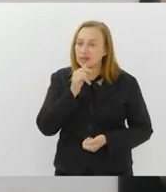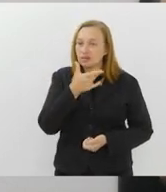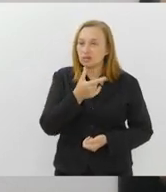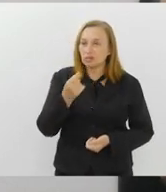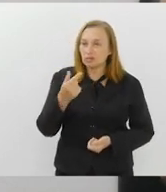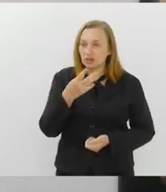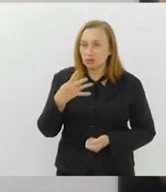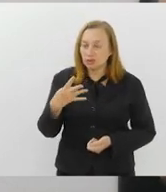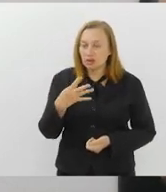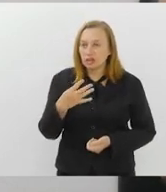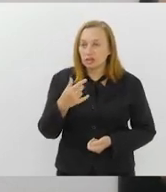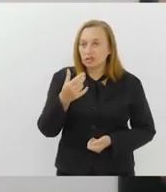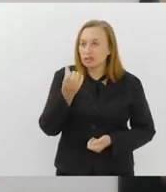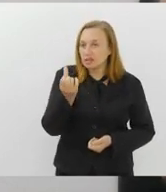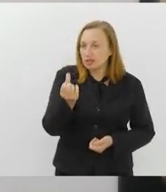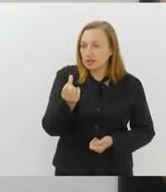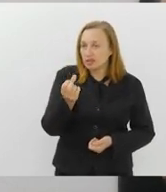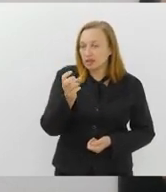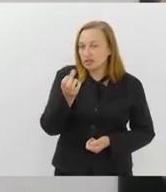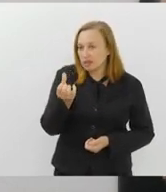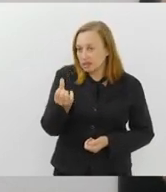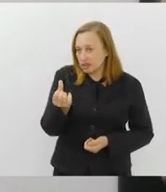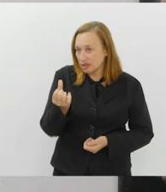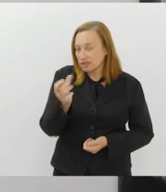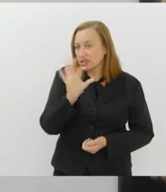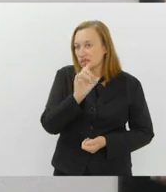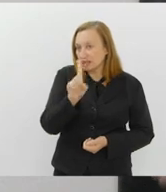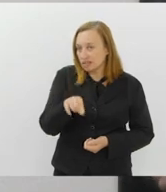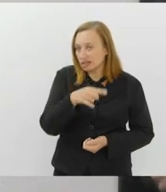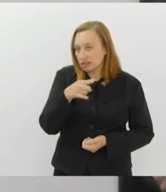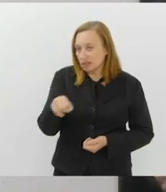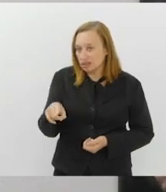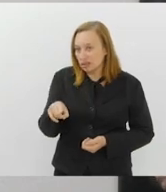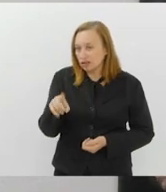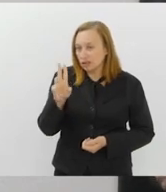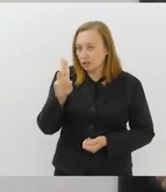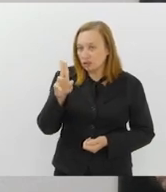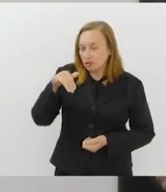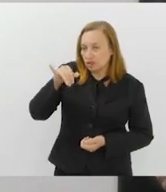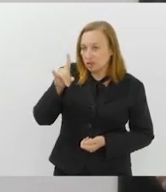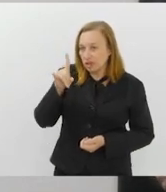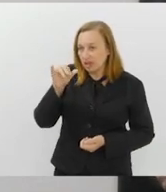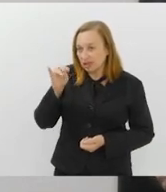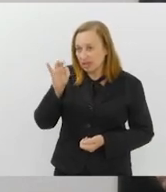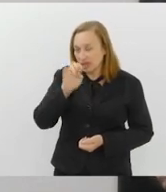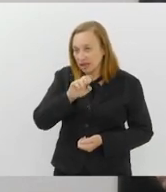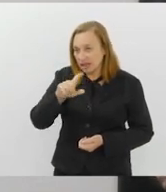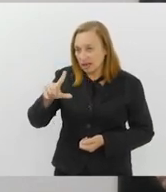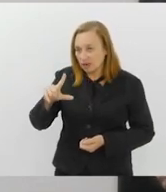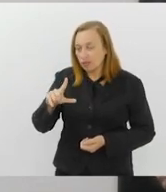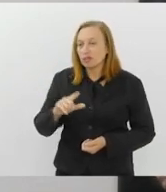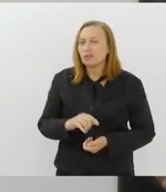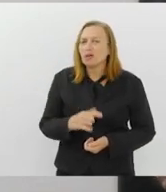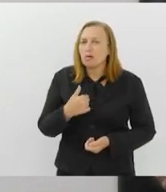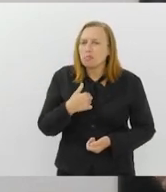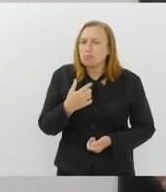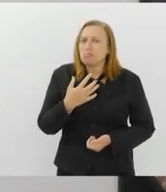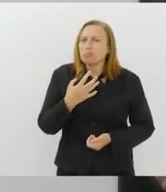2024, de 66 cancelamentos unilaterais. E eu achei esse